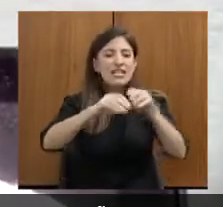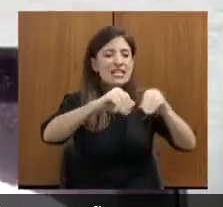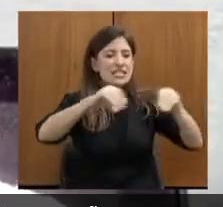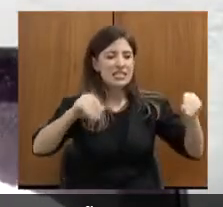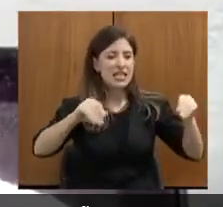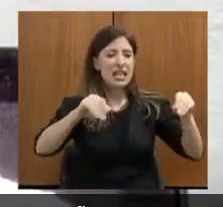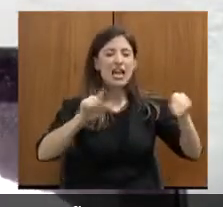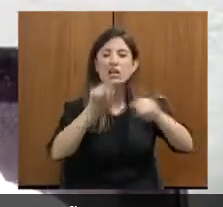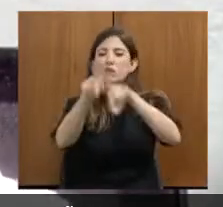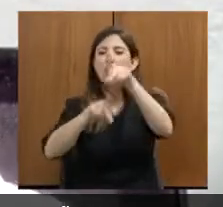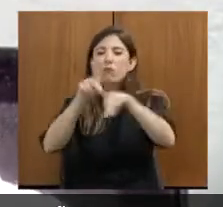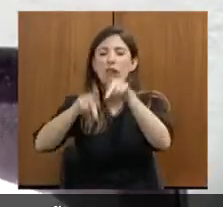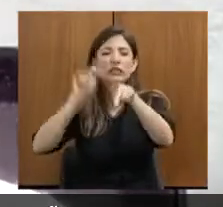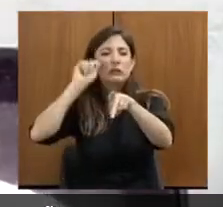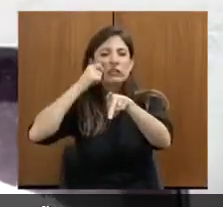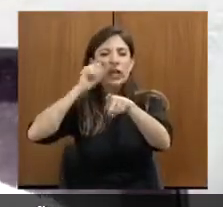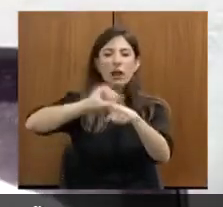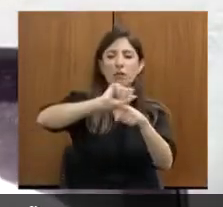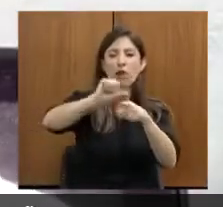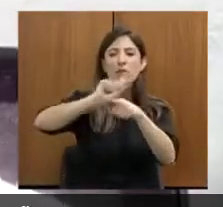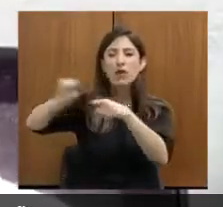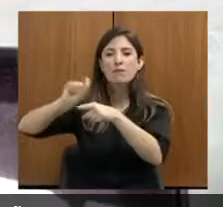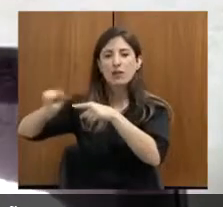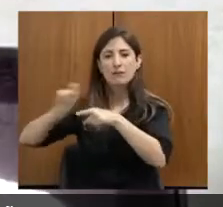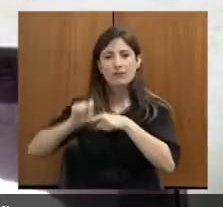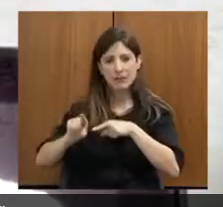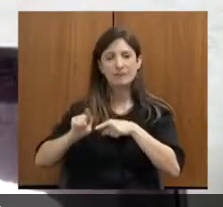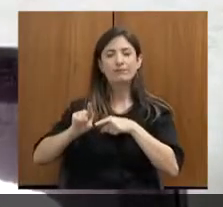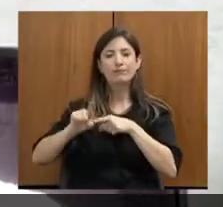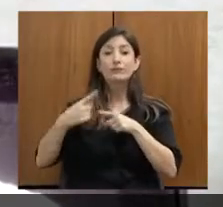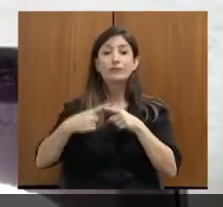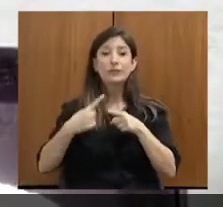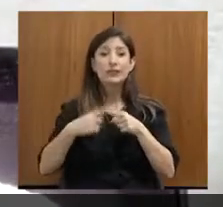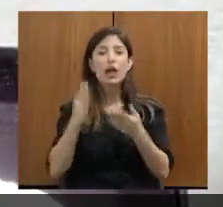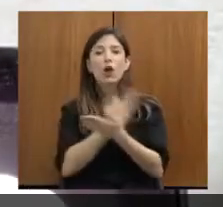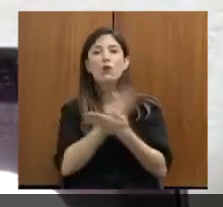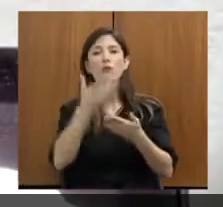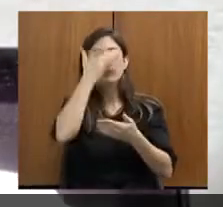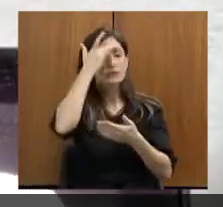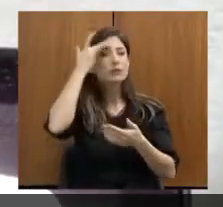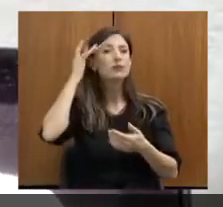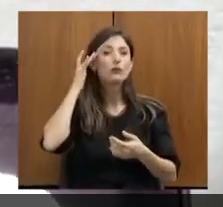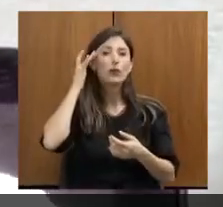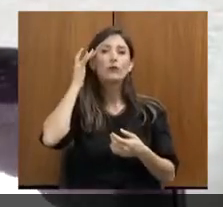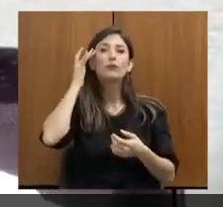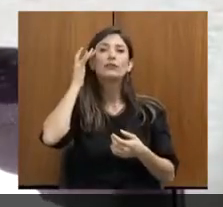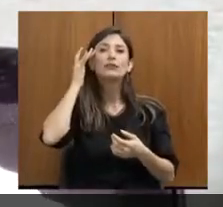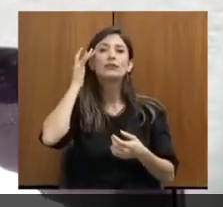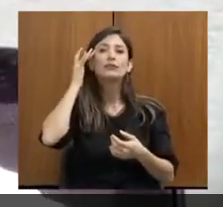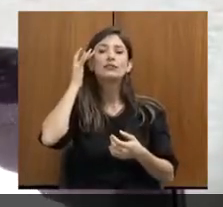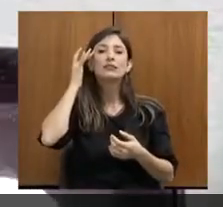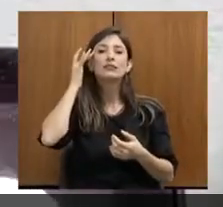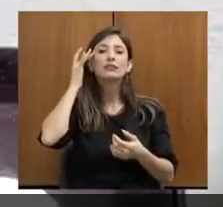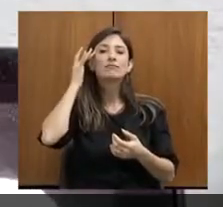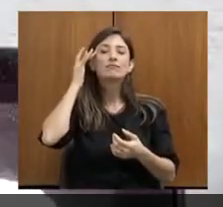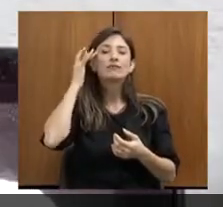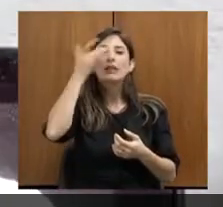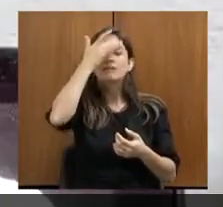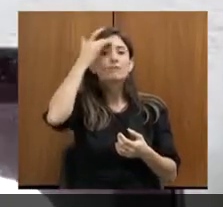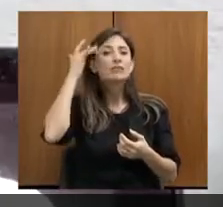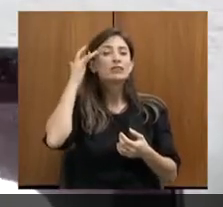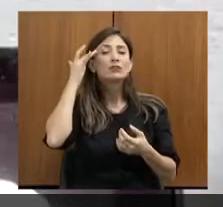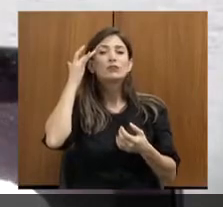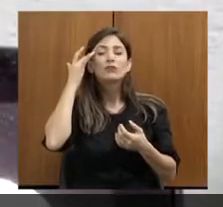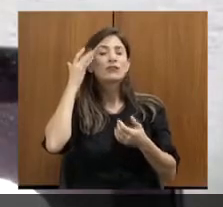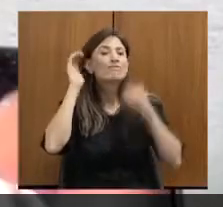populações das próprias terras porque as pessoas é não respeitam não